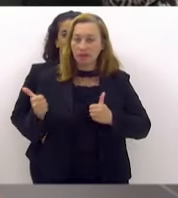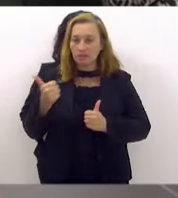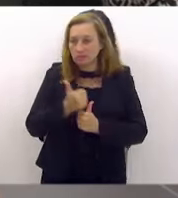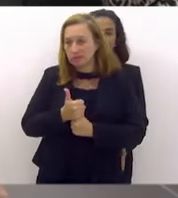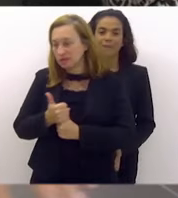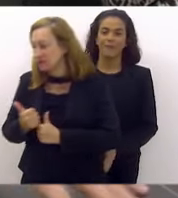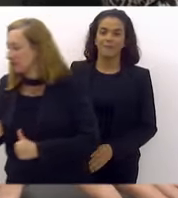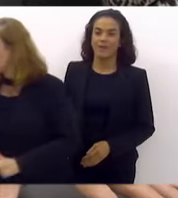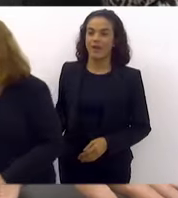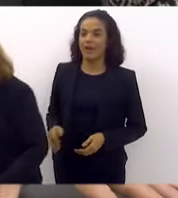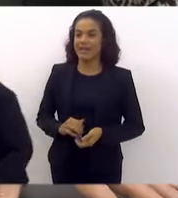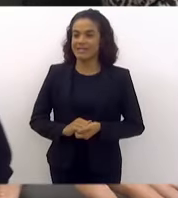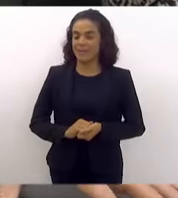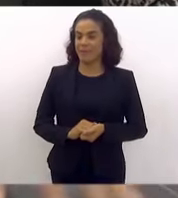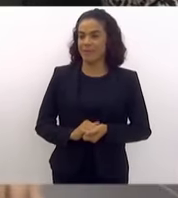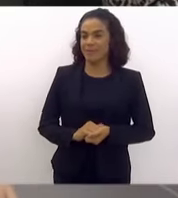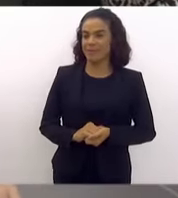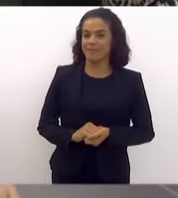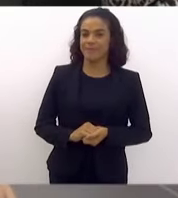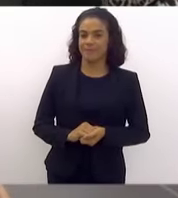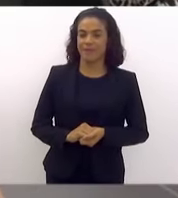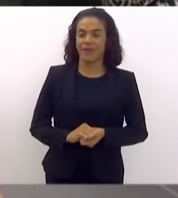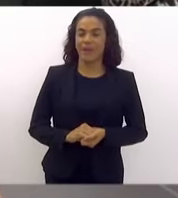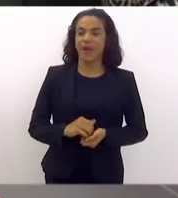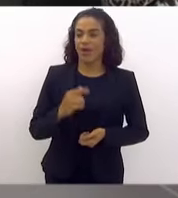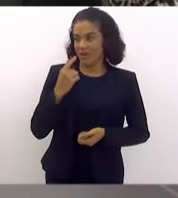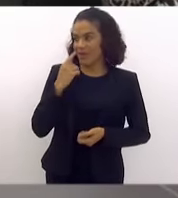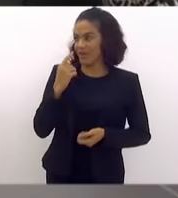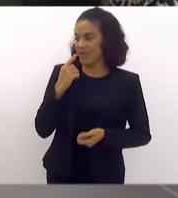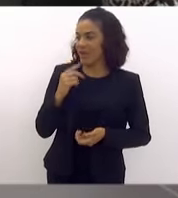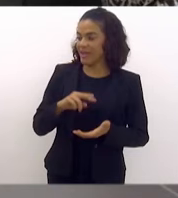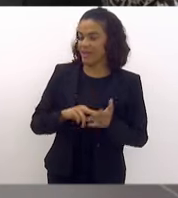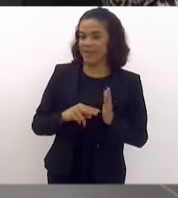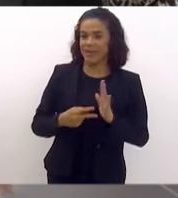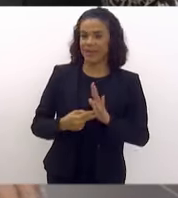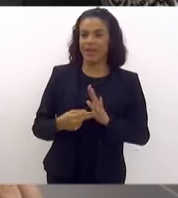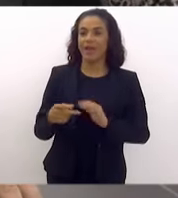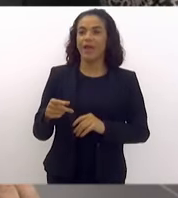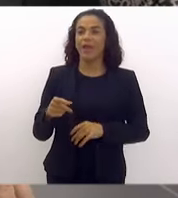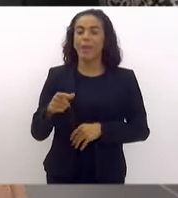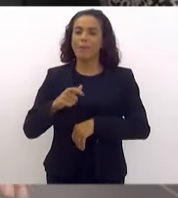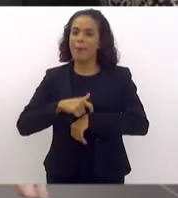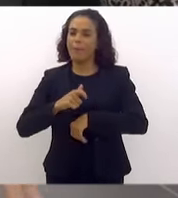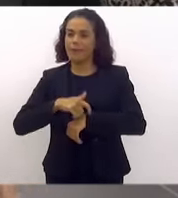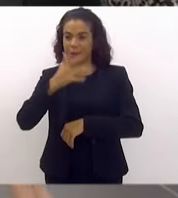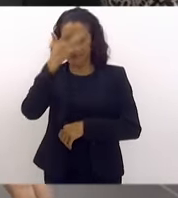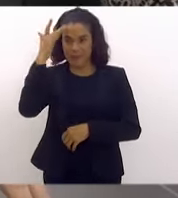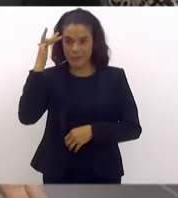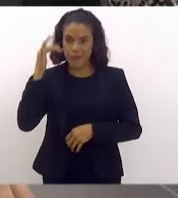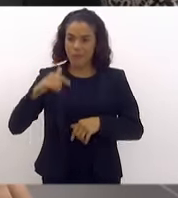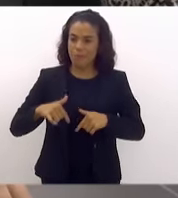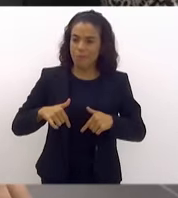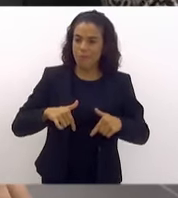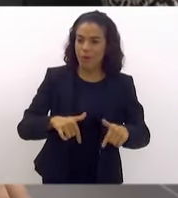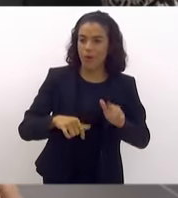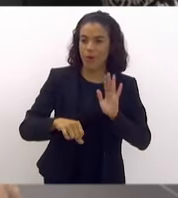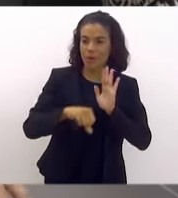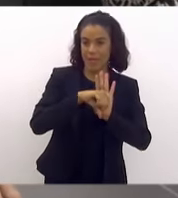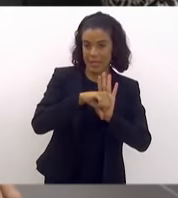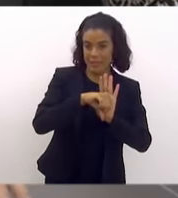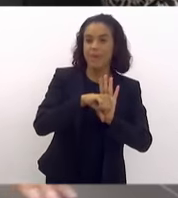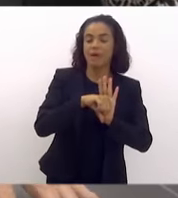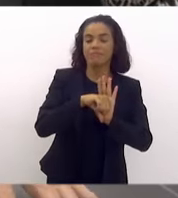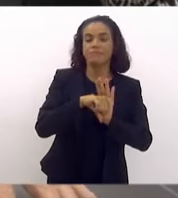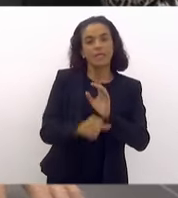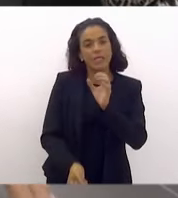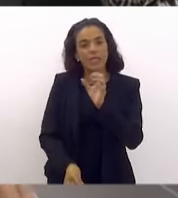respeito à persecução criminal né ou seja E no momento em que alguma pessoa pratica delito e se instaura